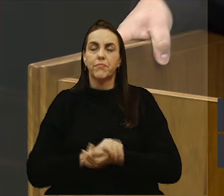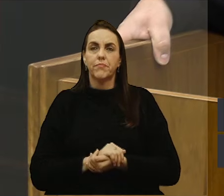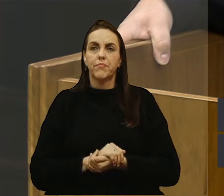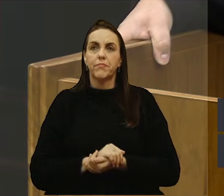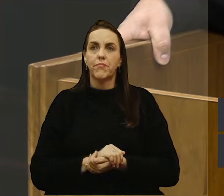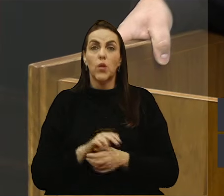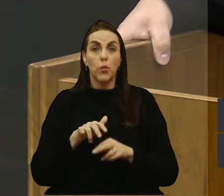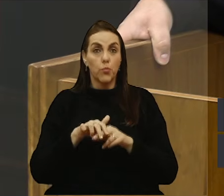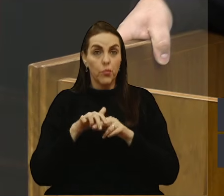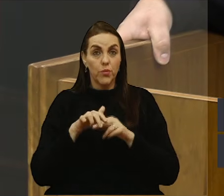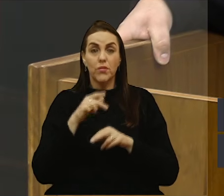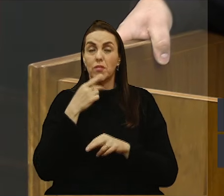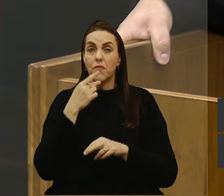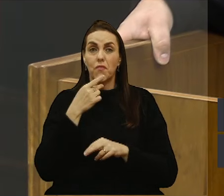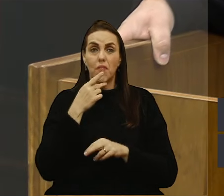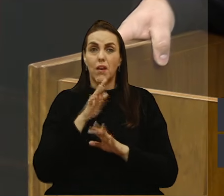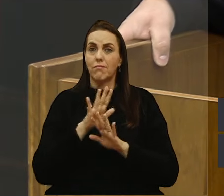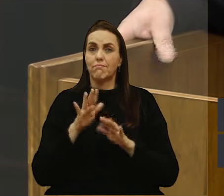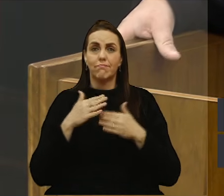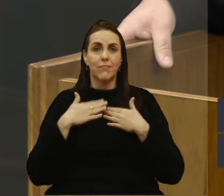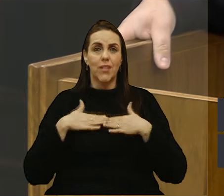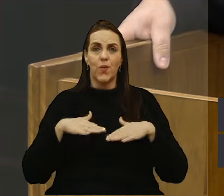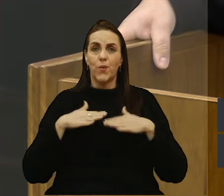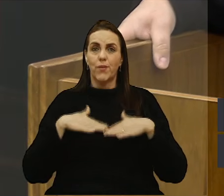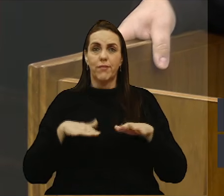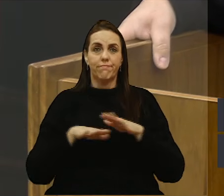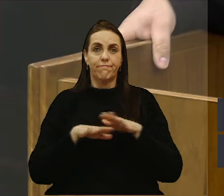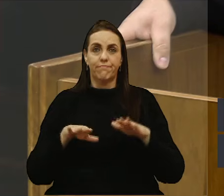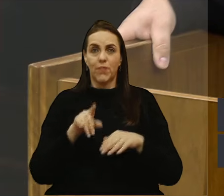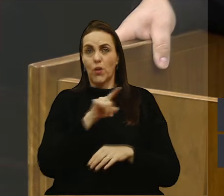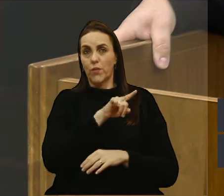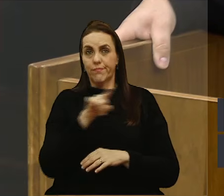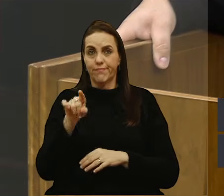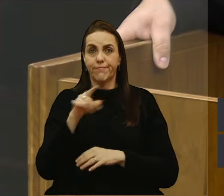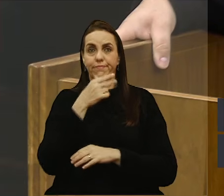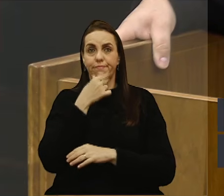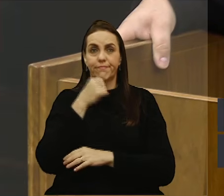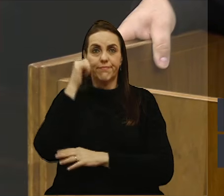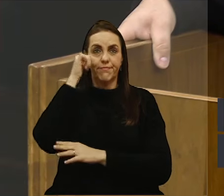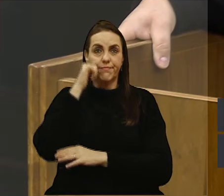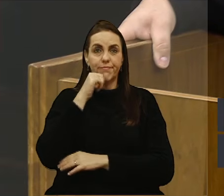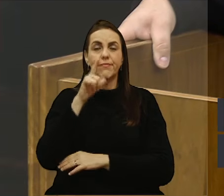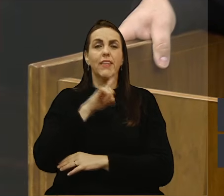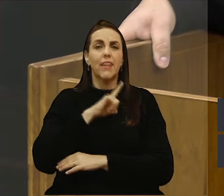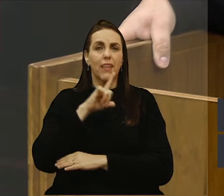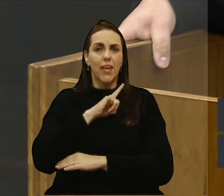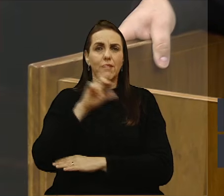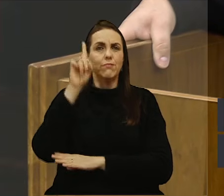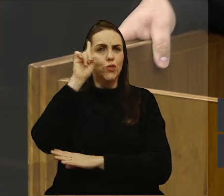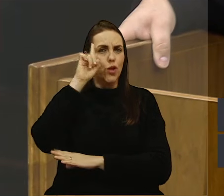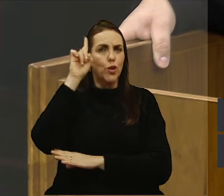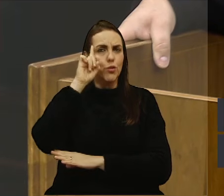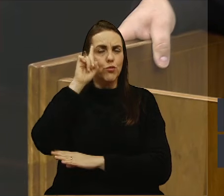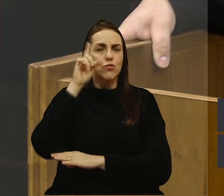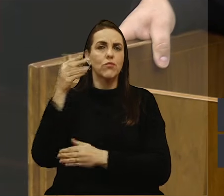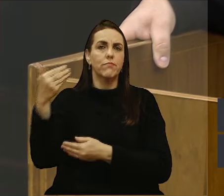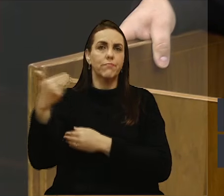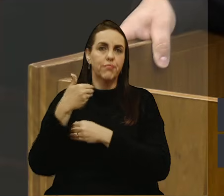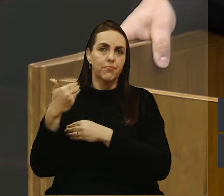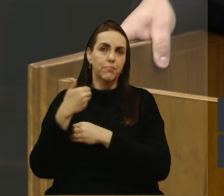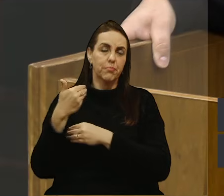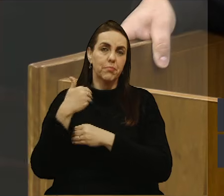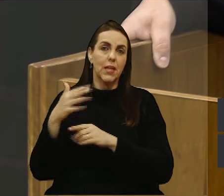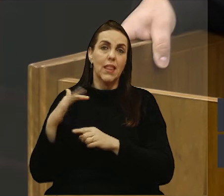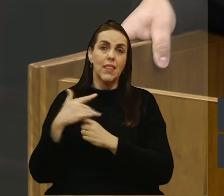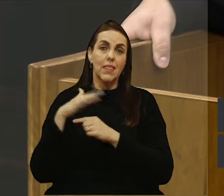e por isso que eu falo com a maior isenção, porque eu sei que os senhores e as senhoras têm recebido diariamente nos gabinetes